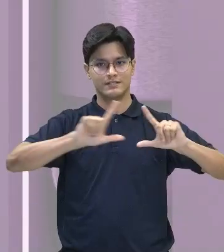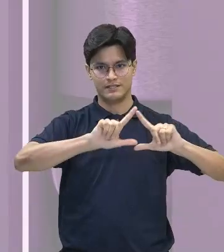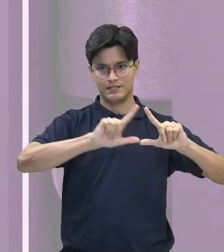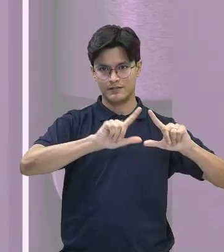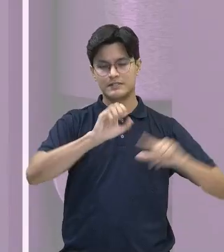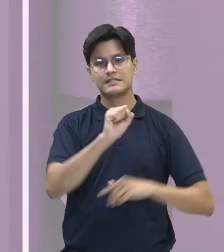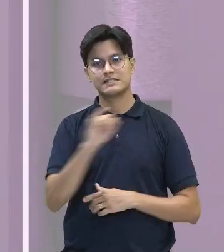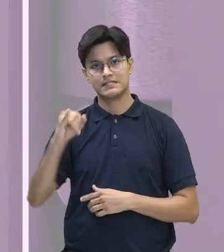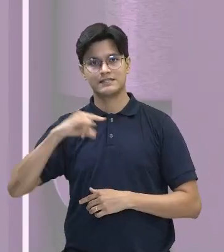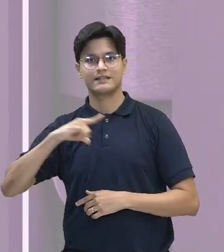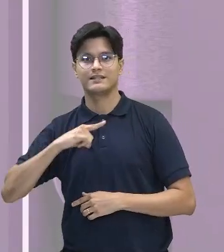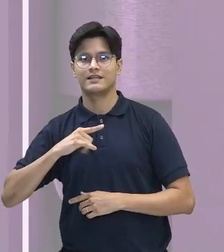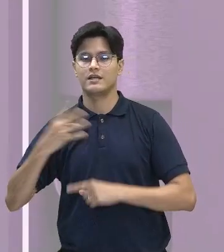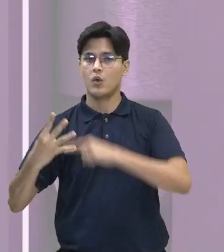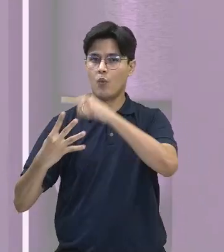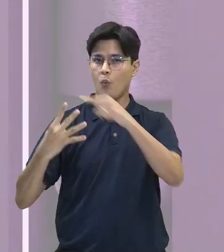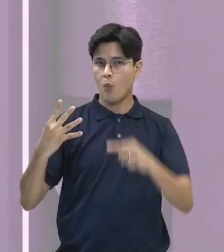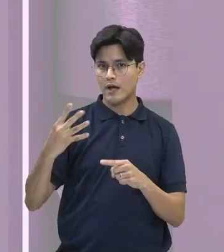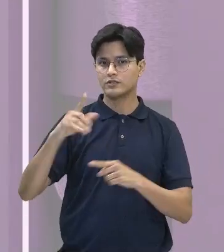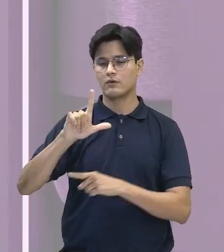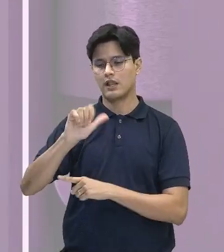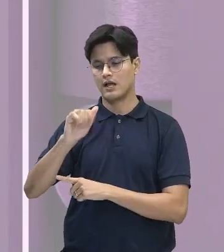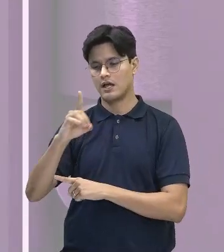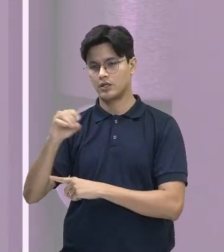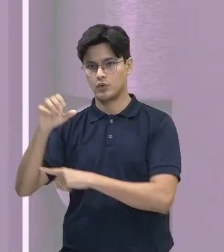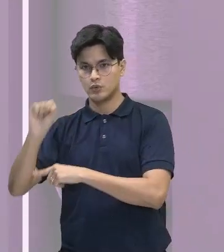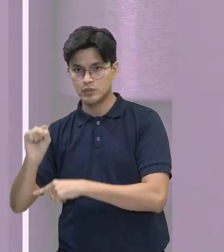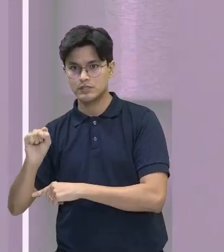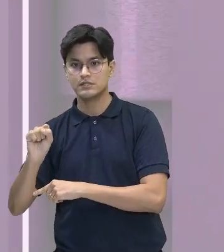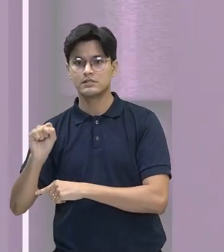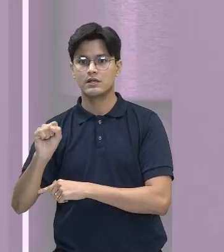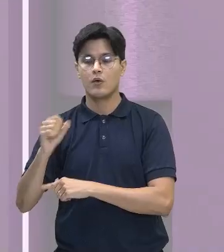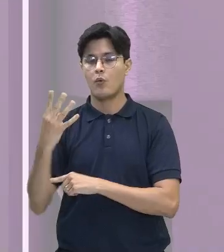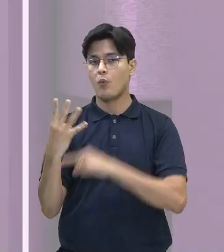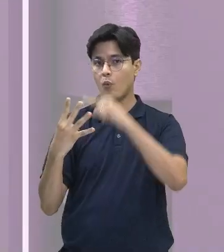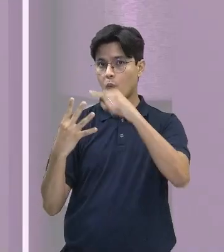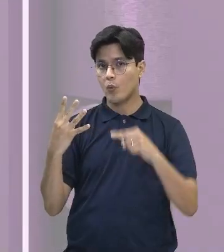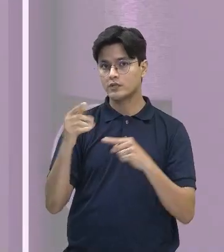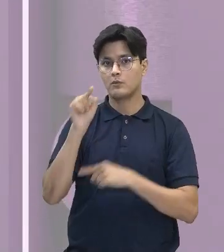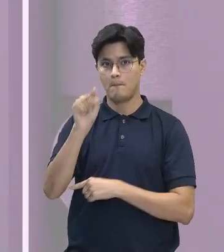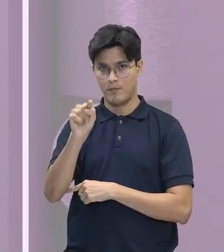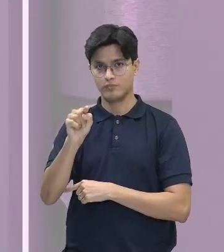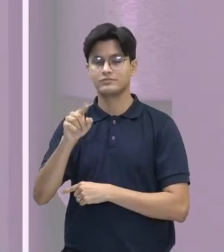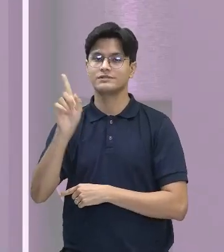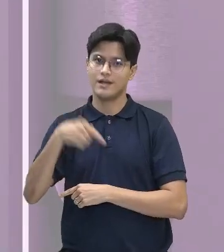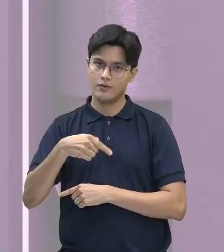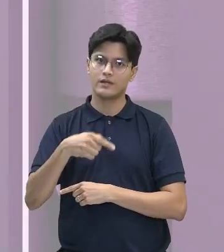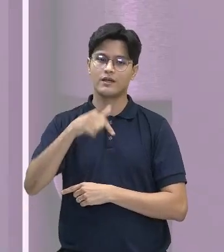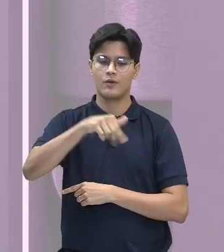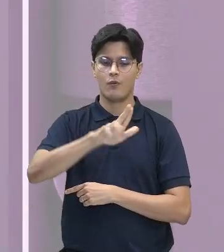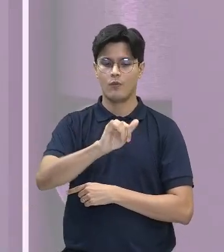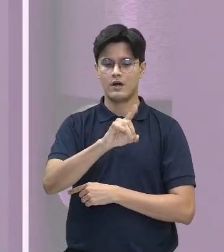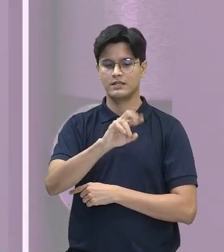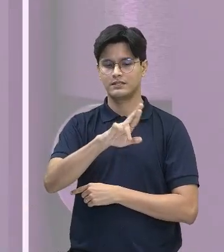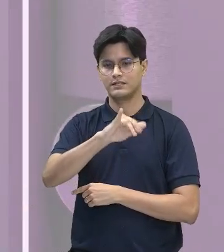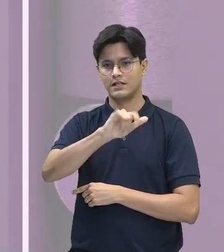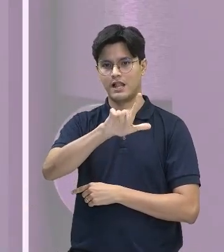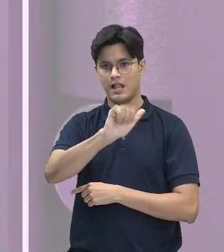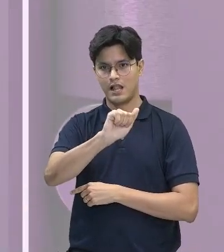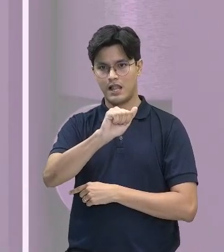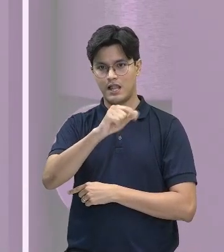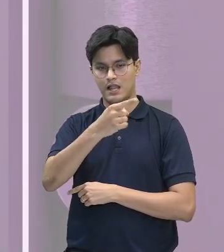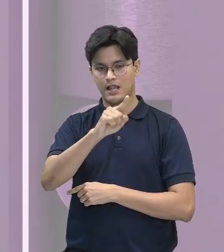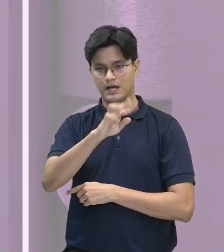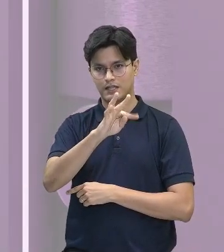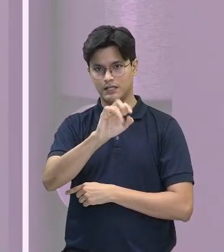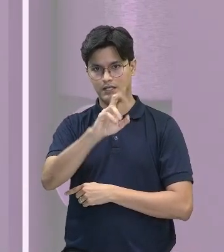4 lados. Mas vale lembrar que um quadrilátero ele se classifica em quadrados, retângulos, trapézios, losangos